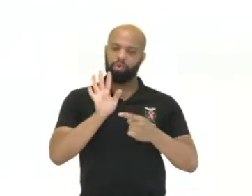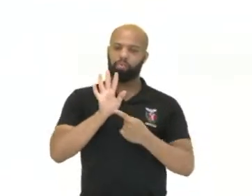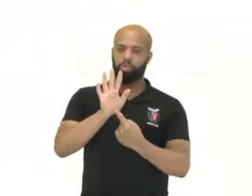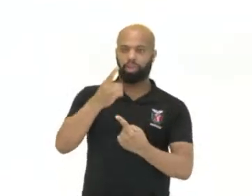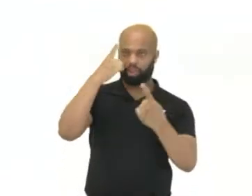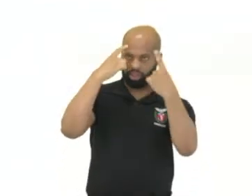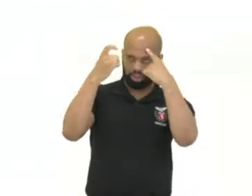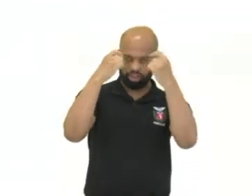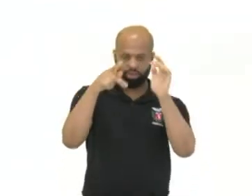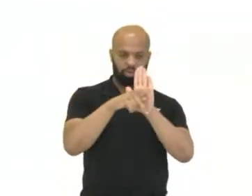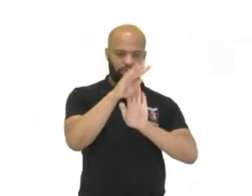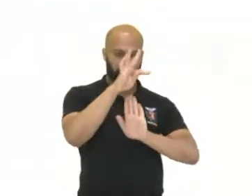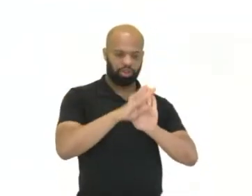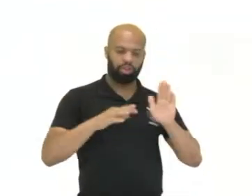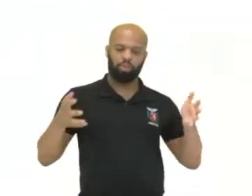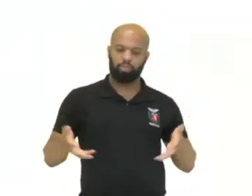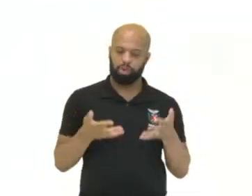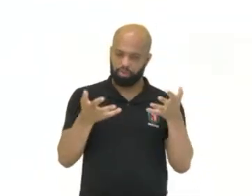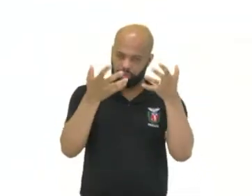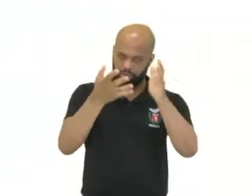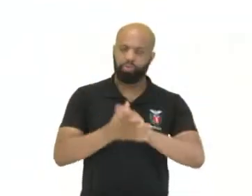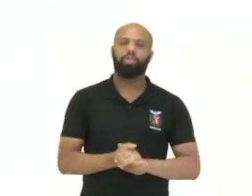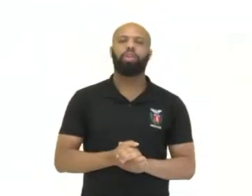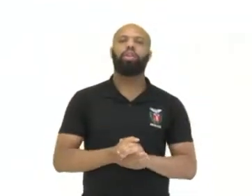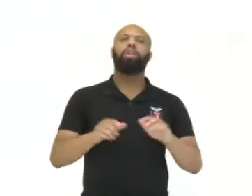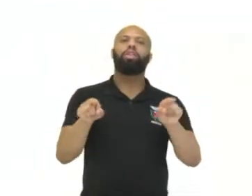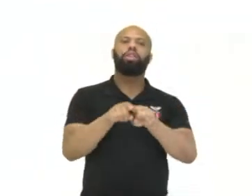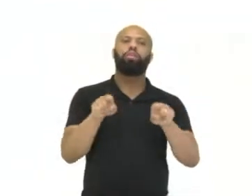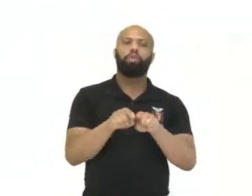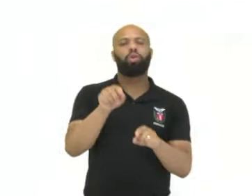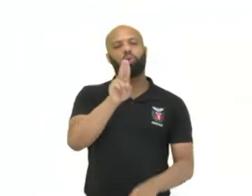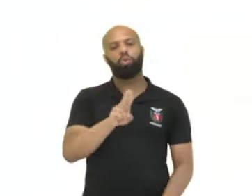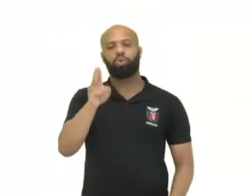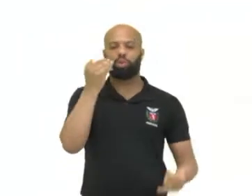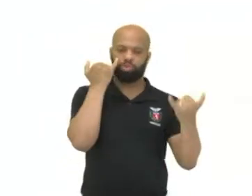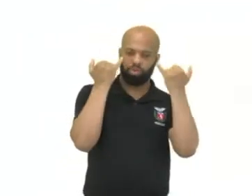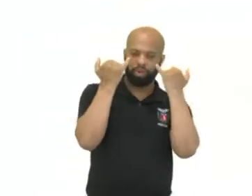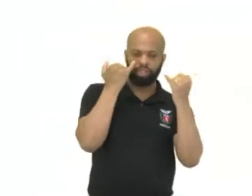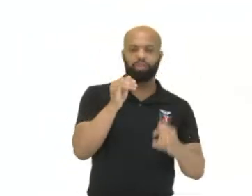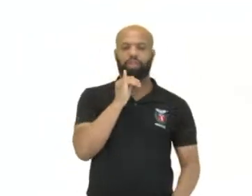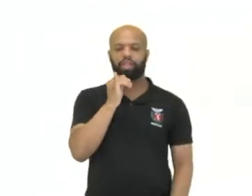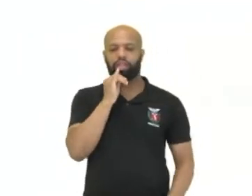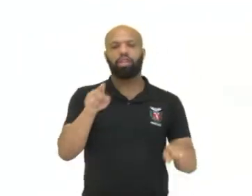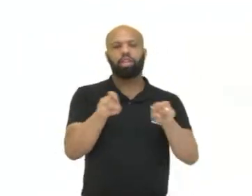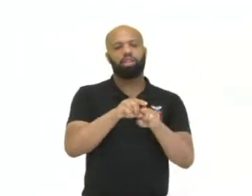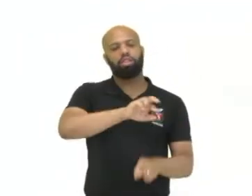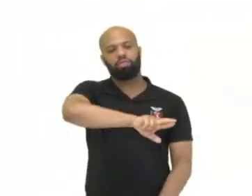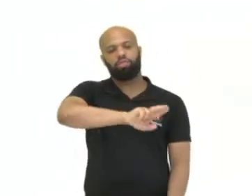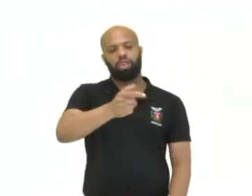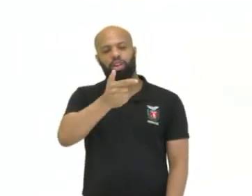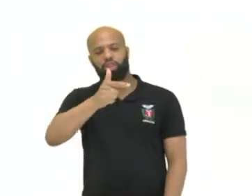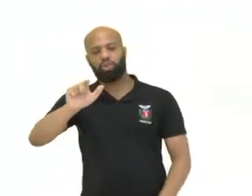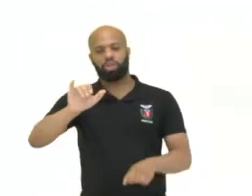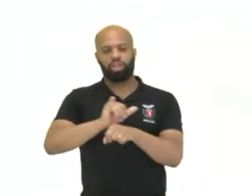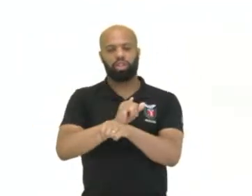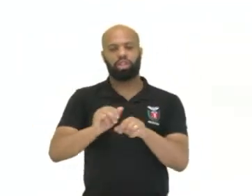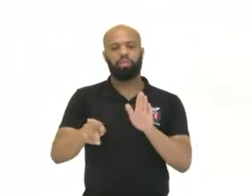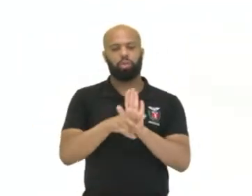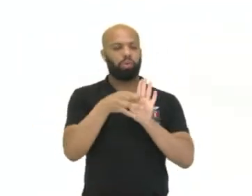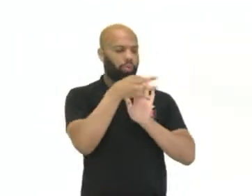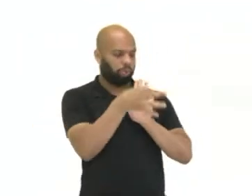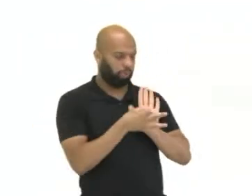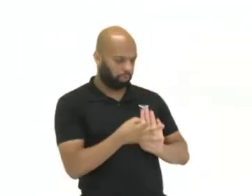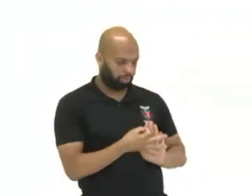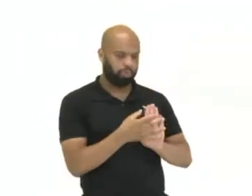nos textos motivadores e utilizando dados, exemplos e diversas outras ferramentas de